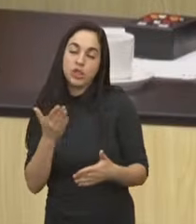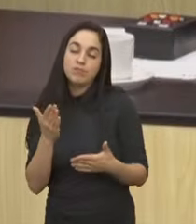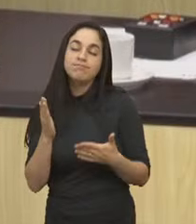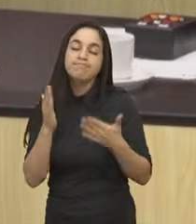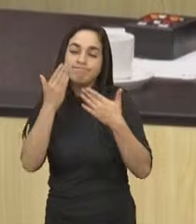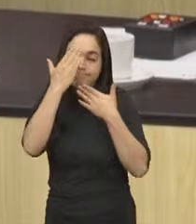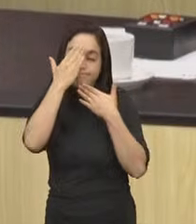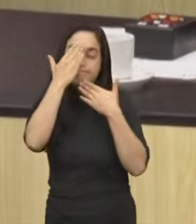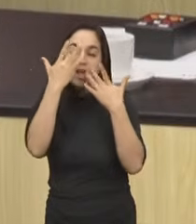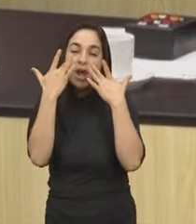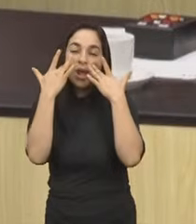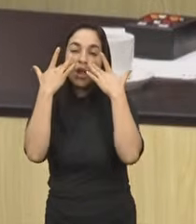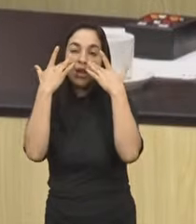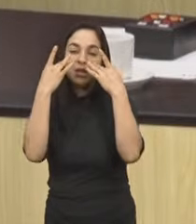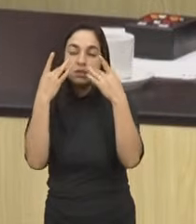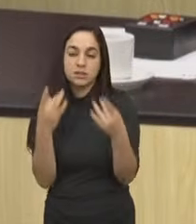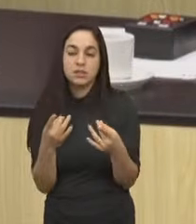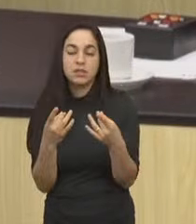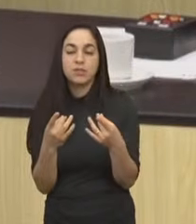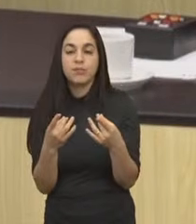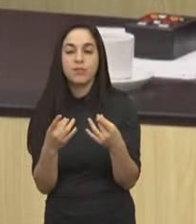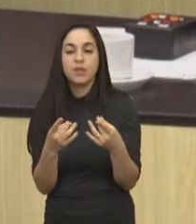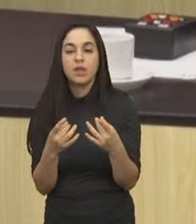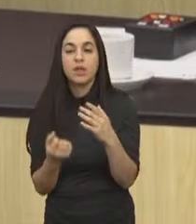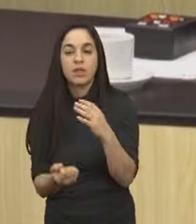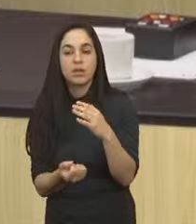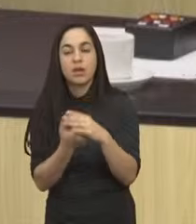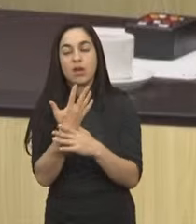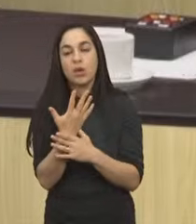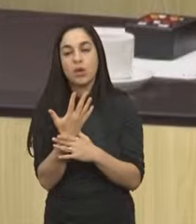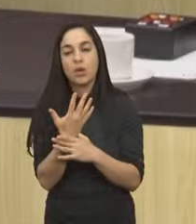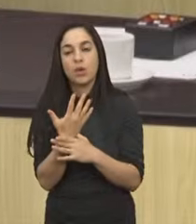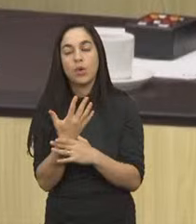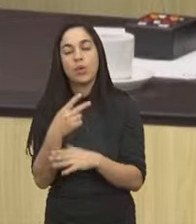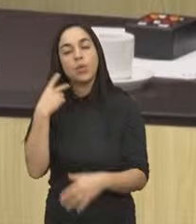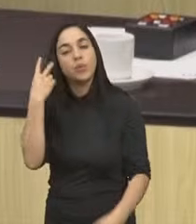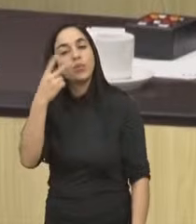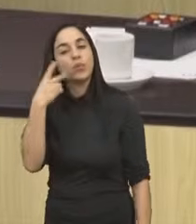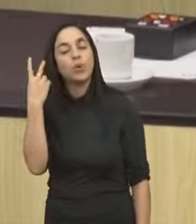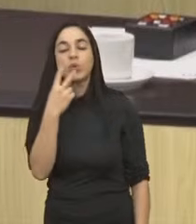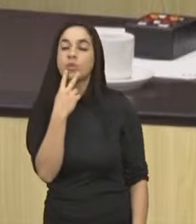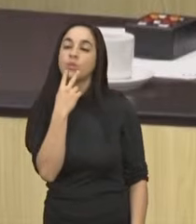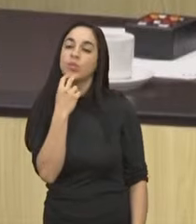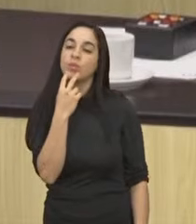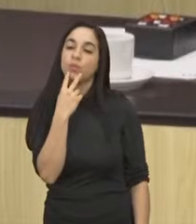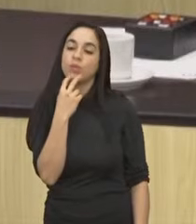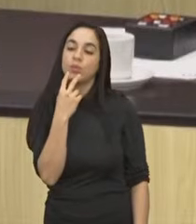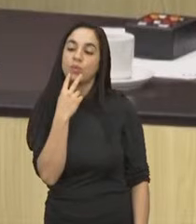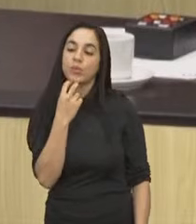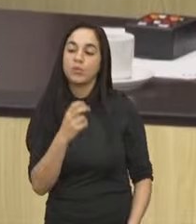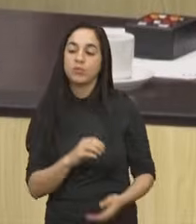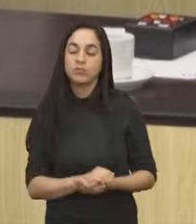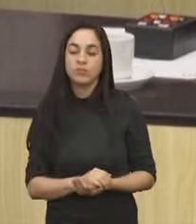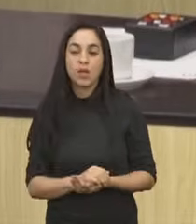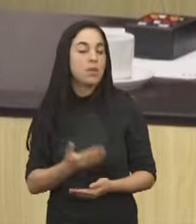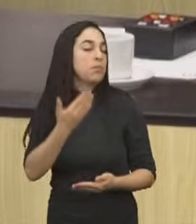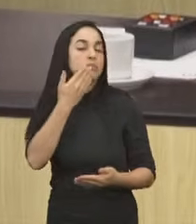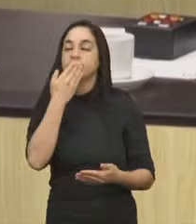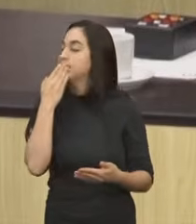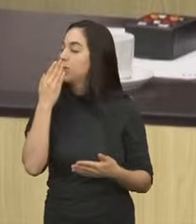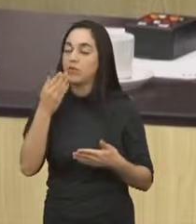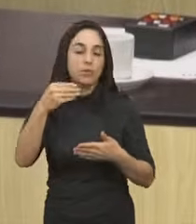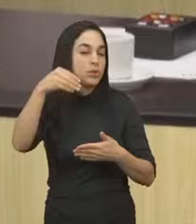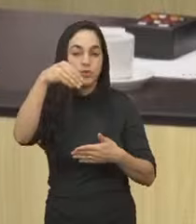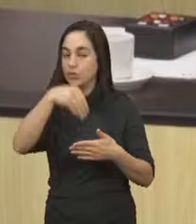atenção dispensada e subscrevemos. Autoria, vereador Valmir do Parque Meia Lua. Não foi pedido